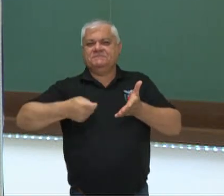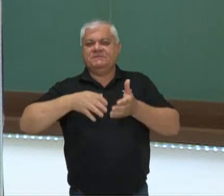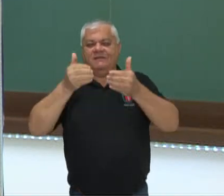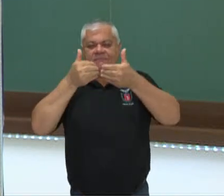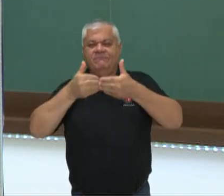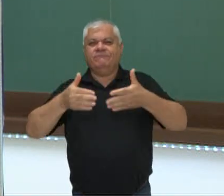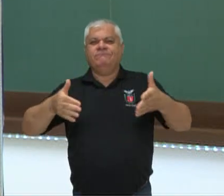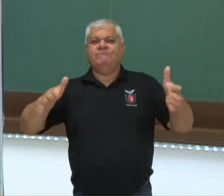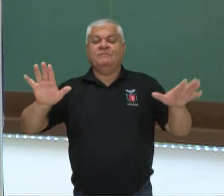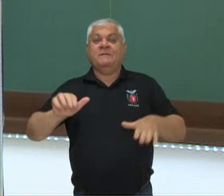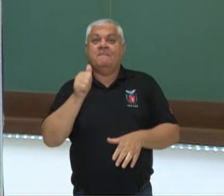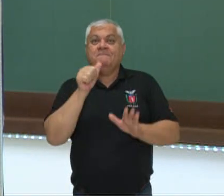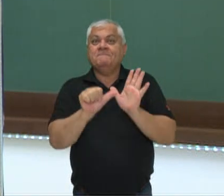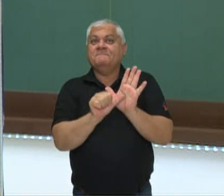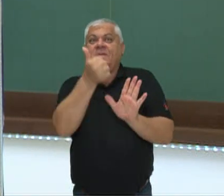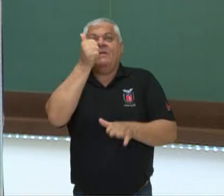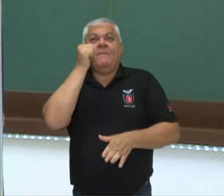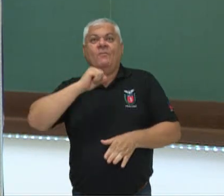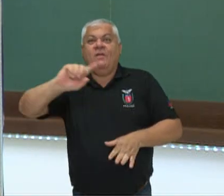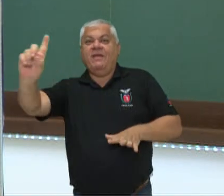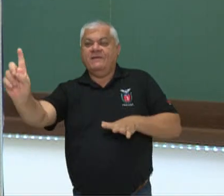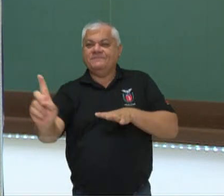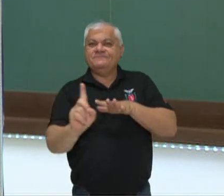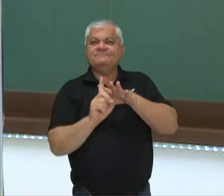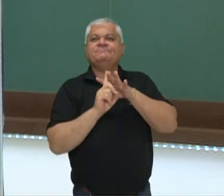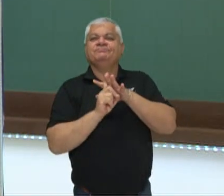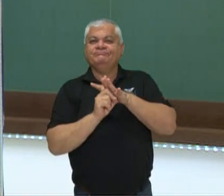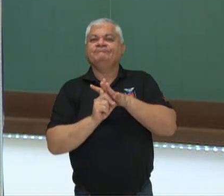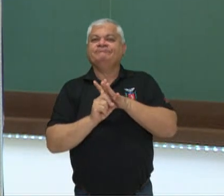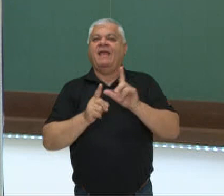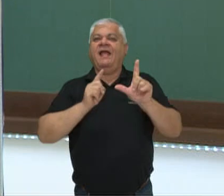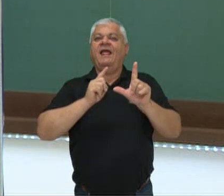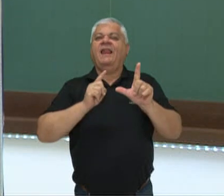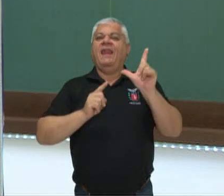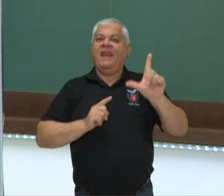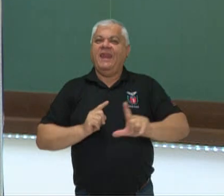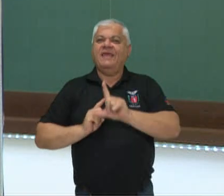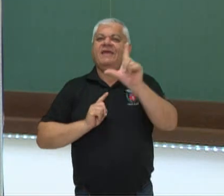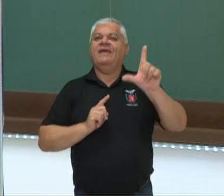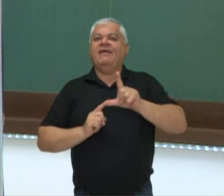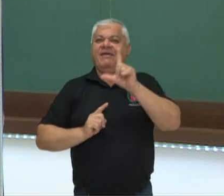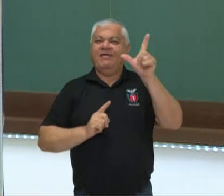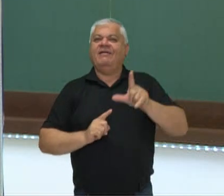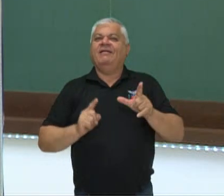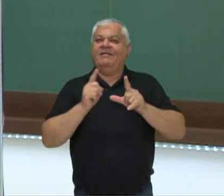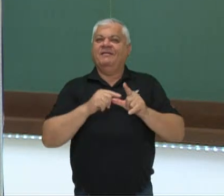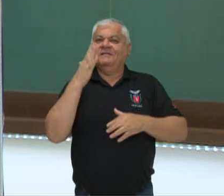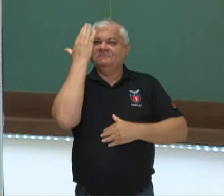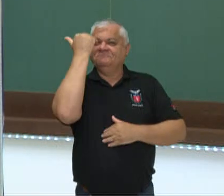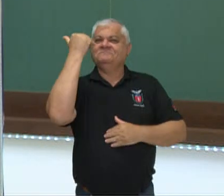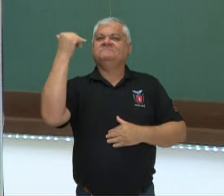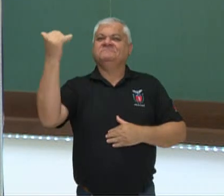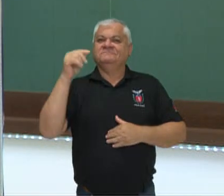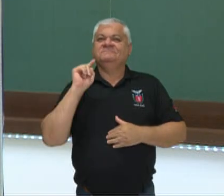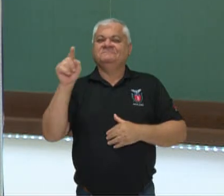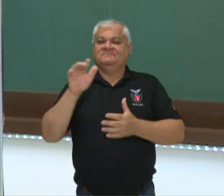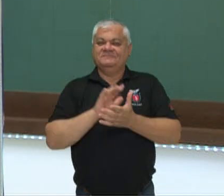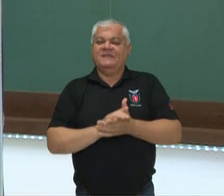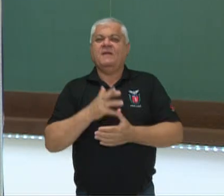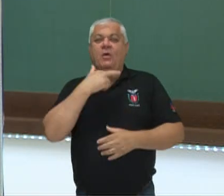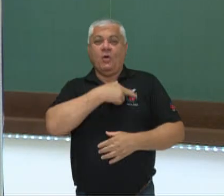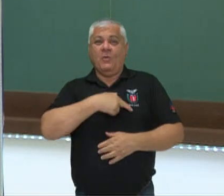um segundo movimento dentro do modernismo brasileiro, né? Chamado pelos especialistas de romance de 30.